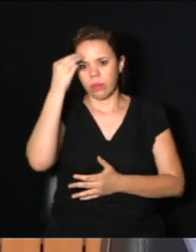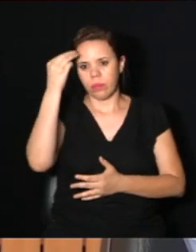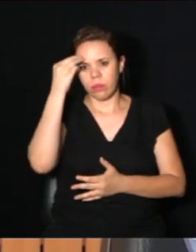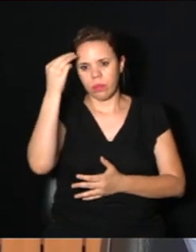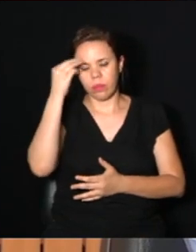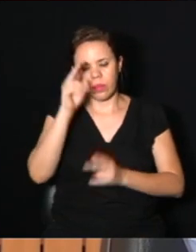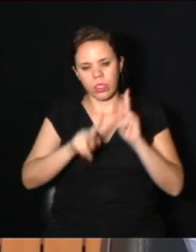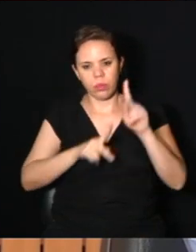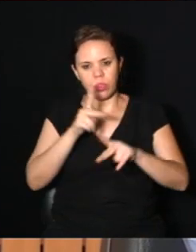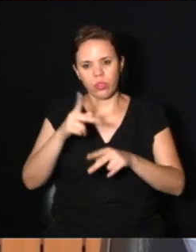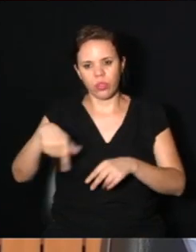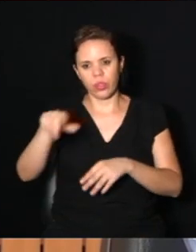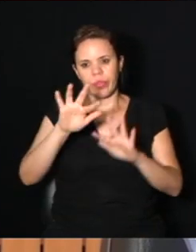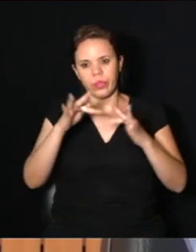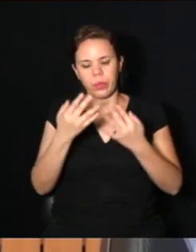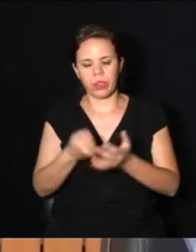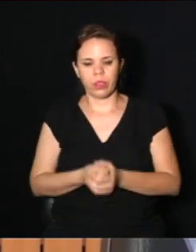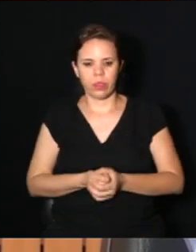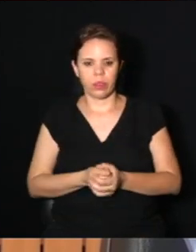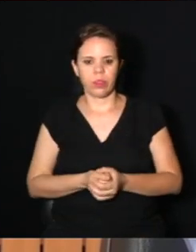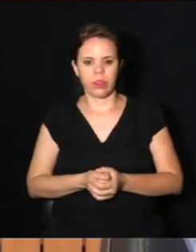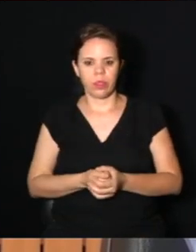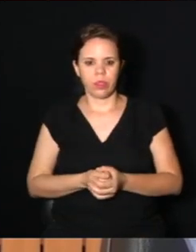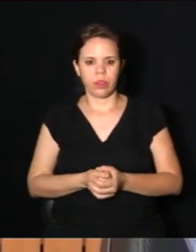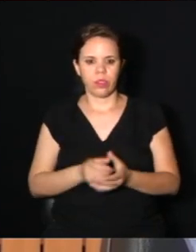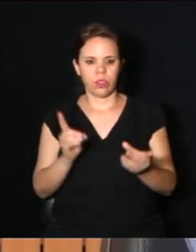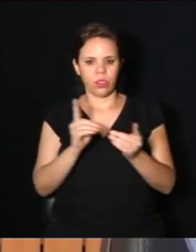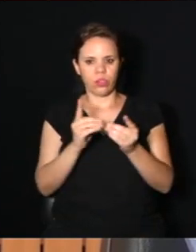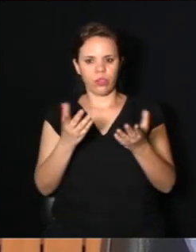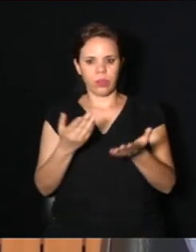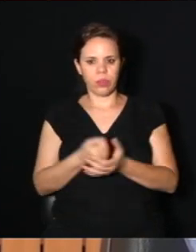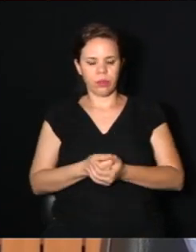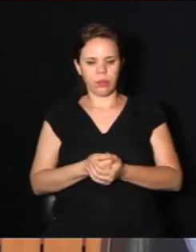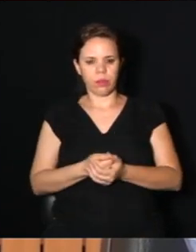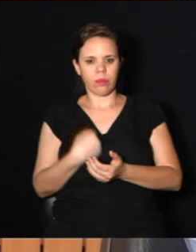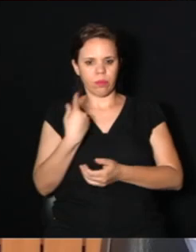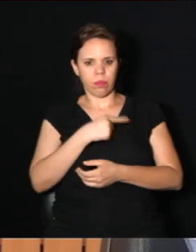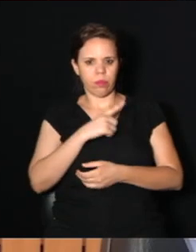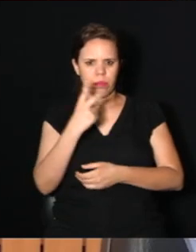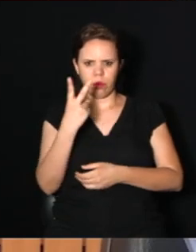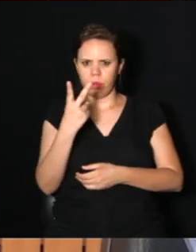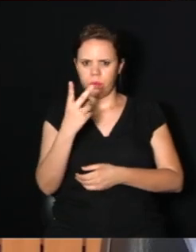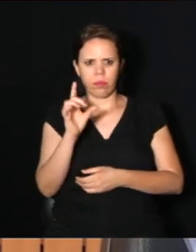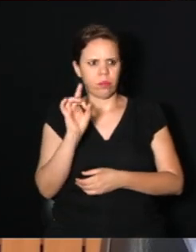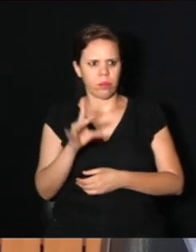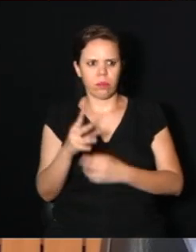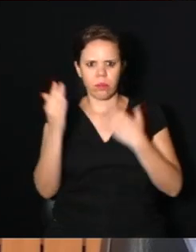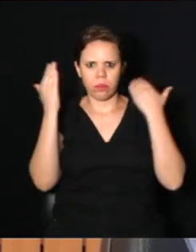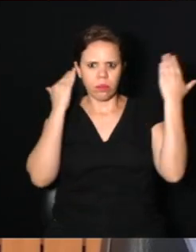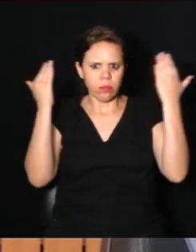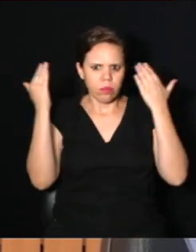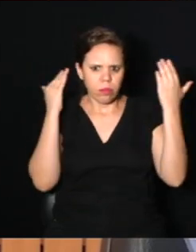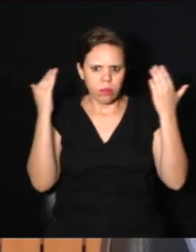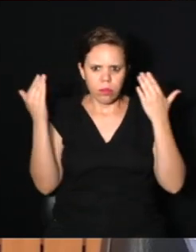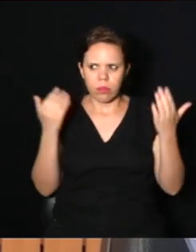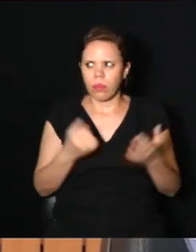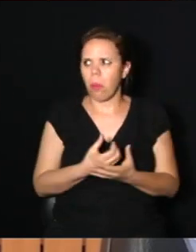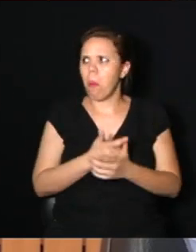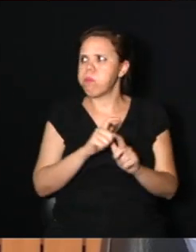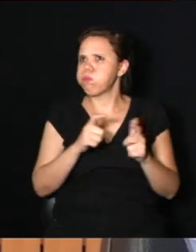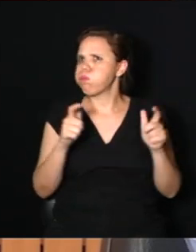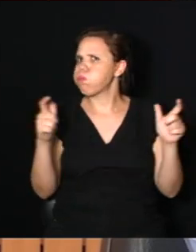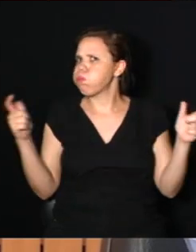dos usuários, familiares, né, do serviço. E saber que nós só temos 2 profissionais, né, muito abaixo, né, nós temos